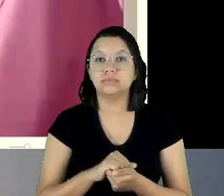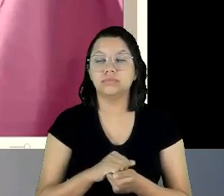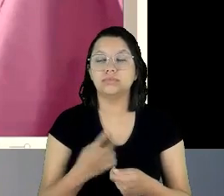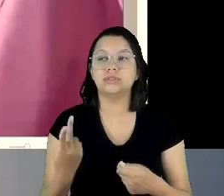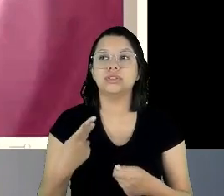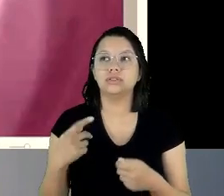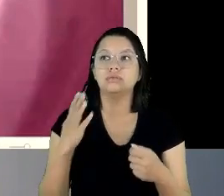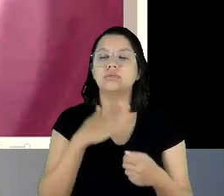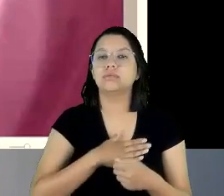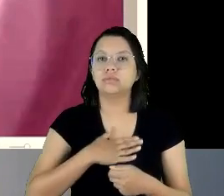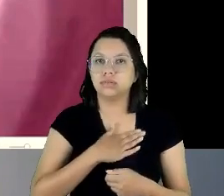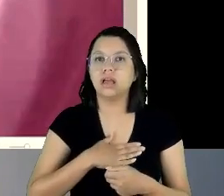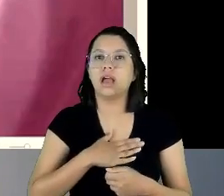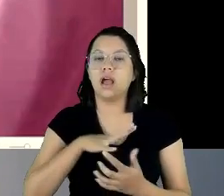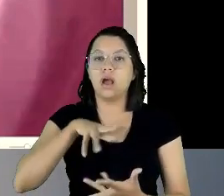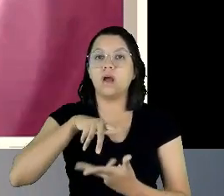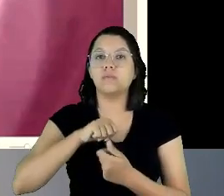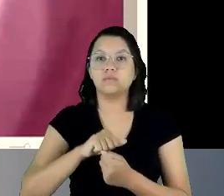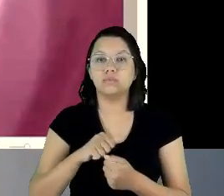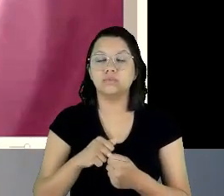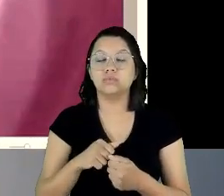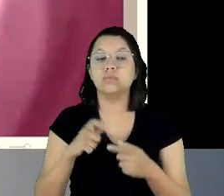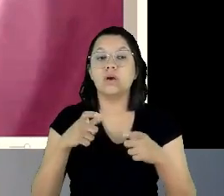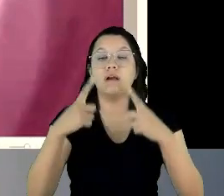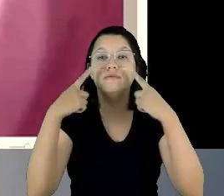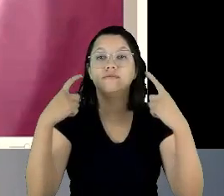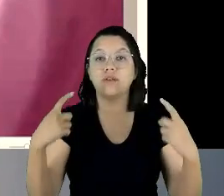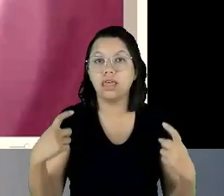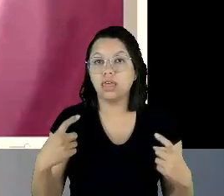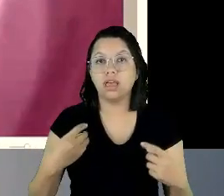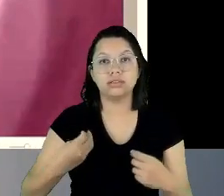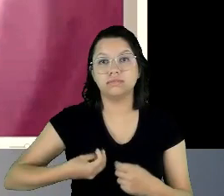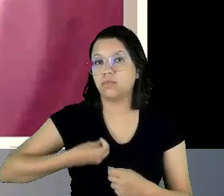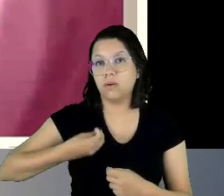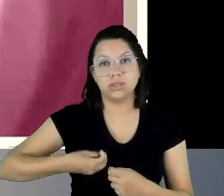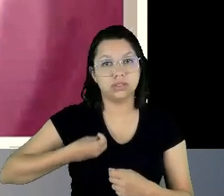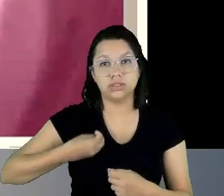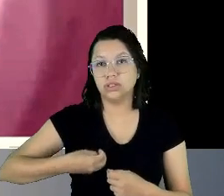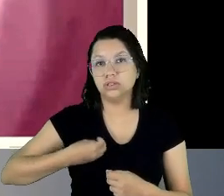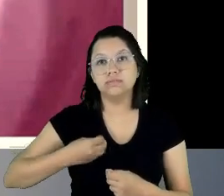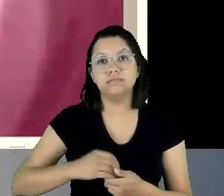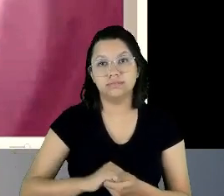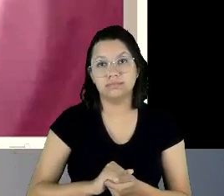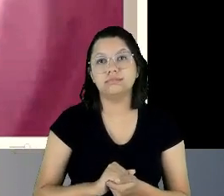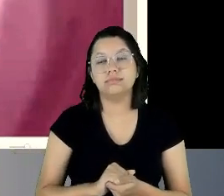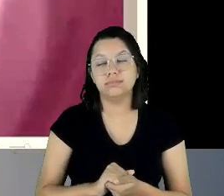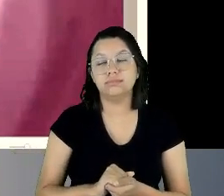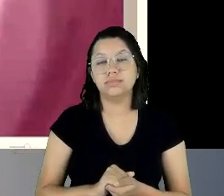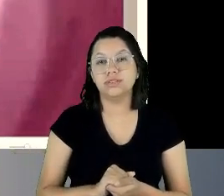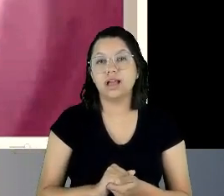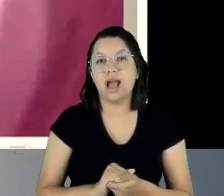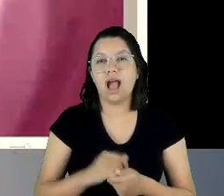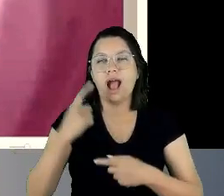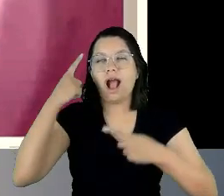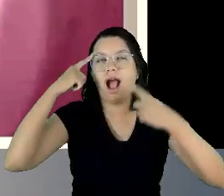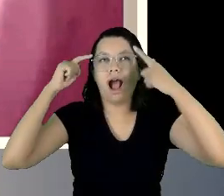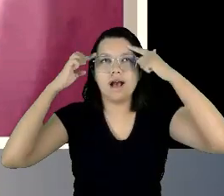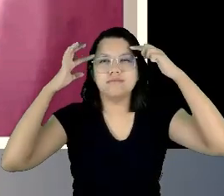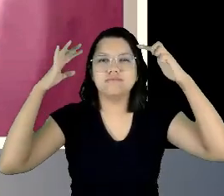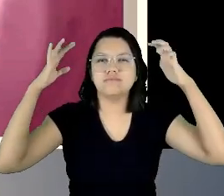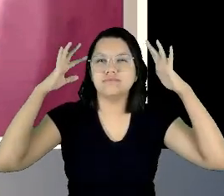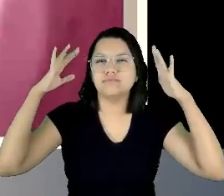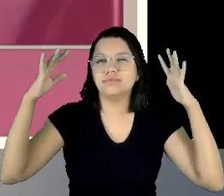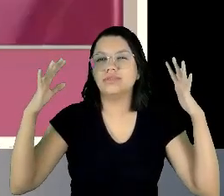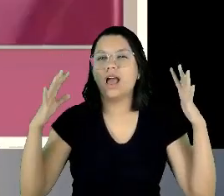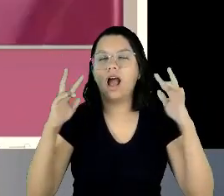a gente gostaria, é um mundo onde a violência contra as mulheres não existe, e onde a nossa criatividade e a